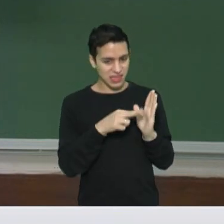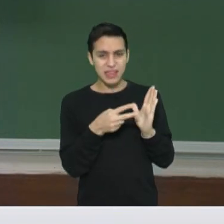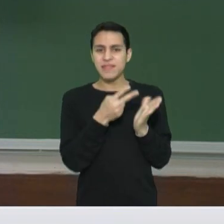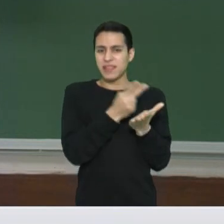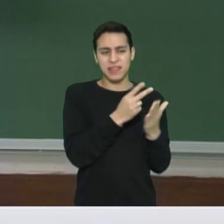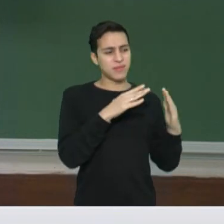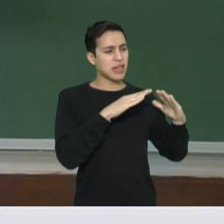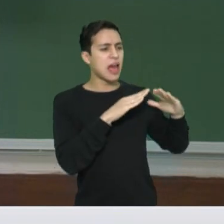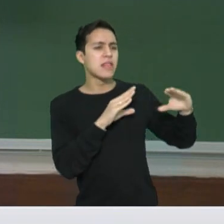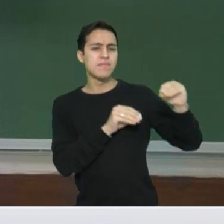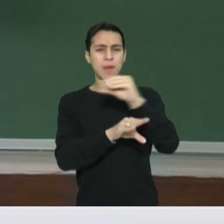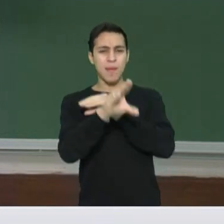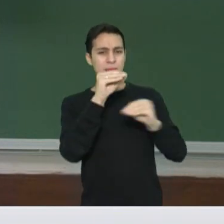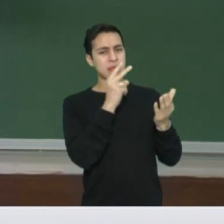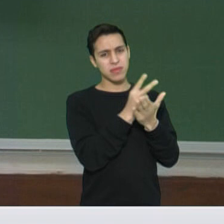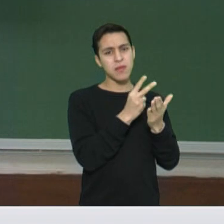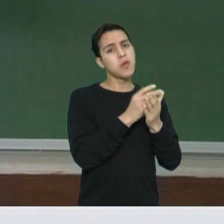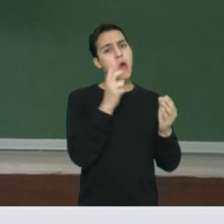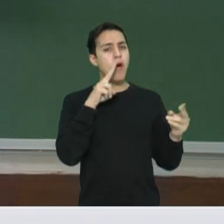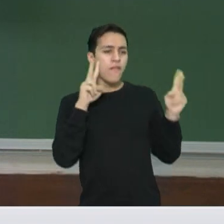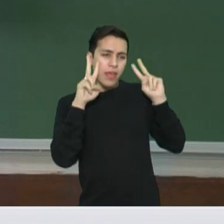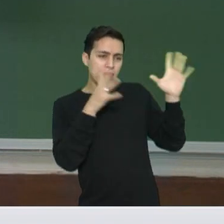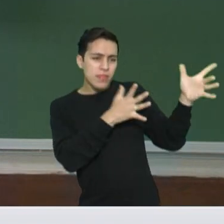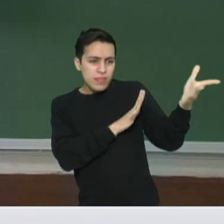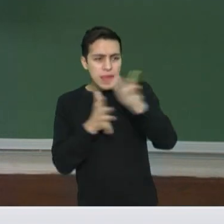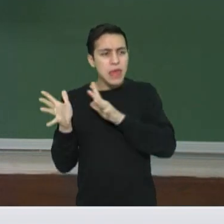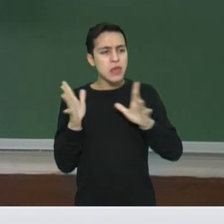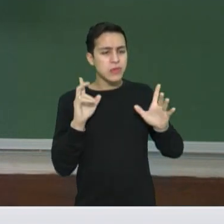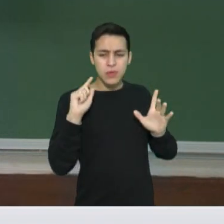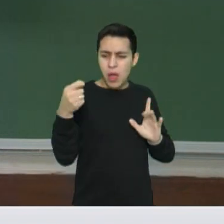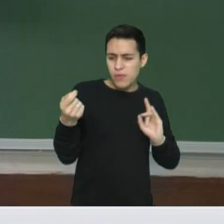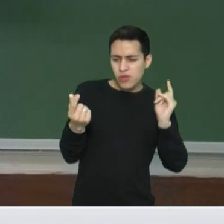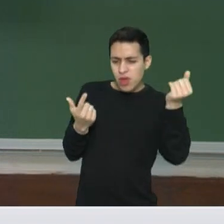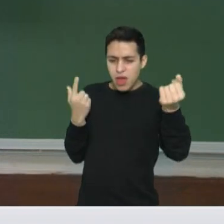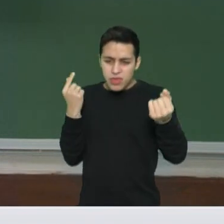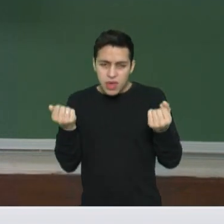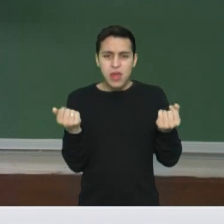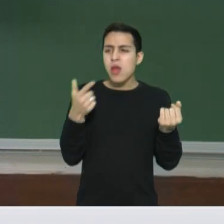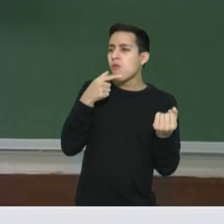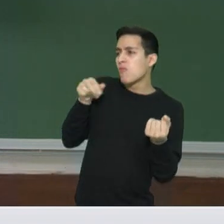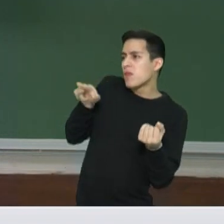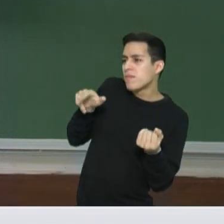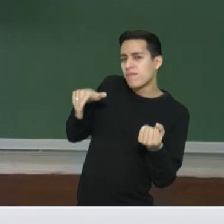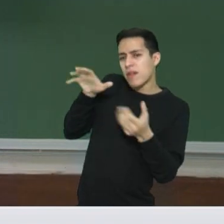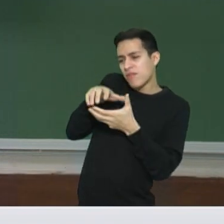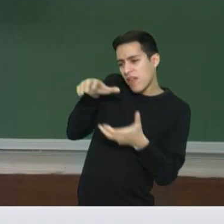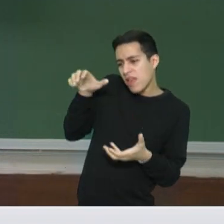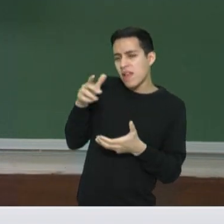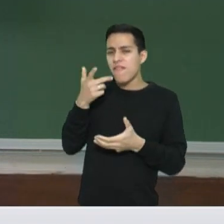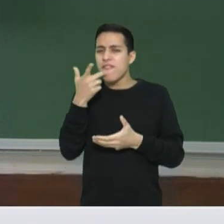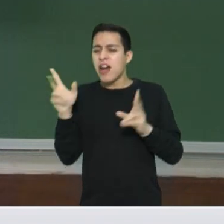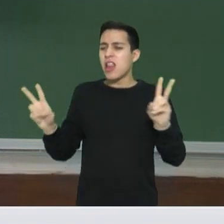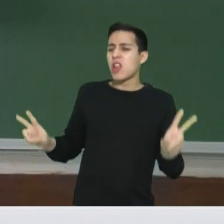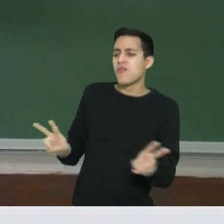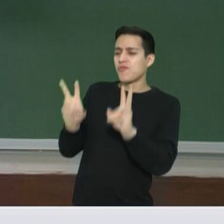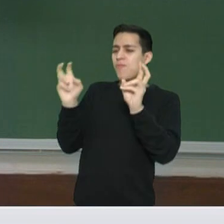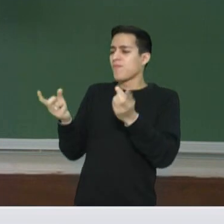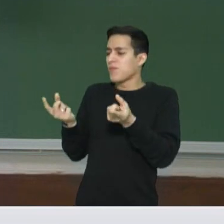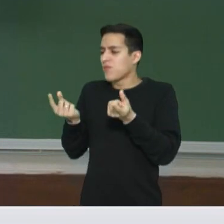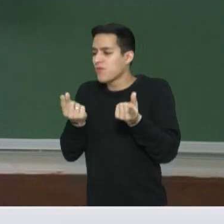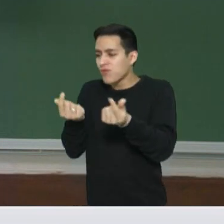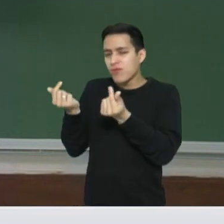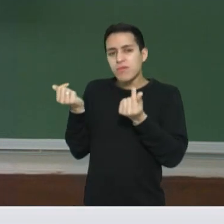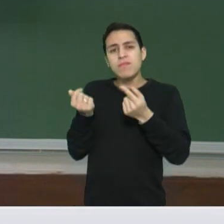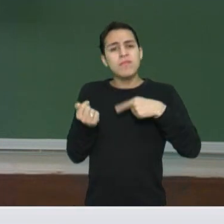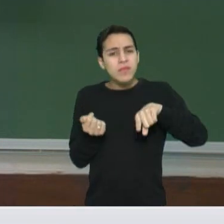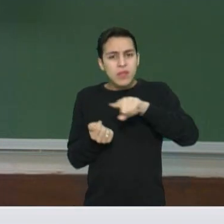na casa, né? A gente sempre ouve o pai, a mãe, o tio, às vezes o irmão mais velho, irmã mais velha falando sobre dinheiro, a